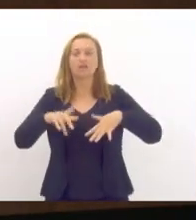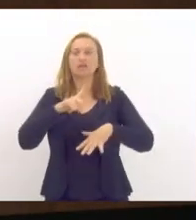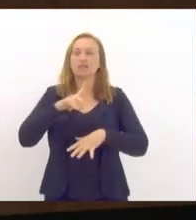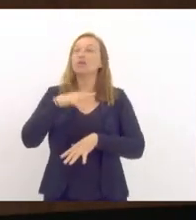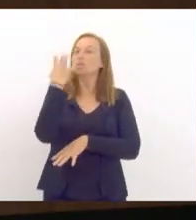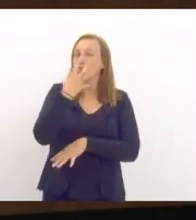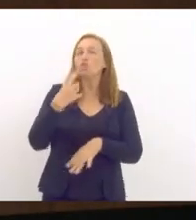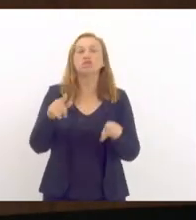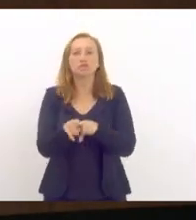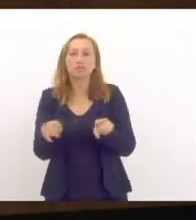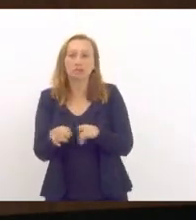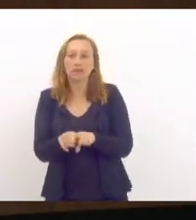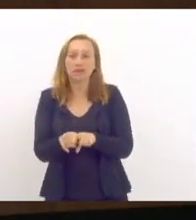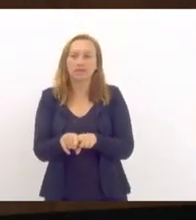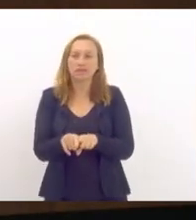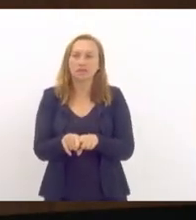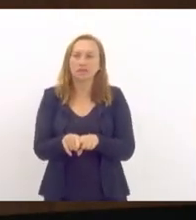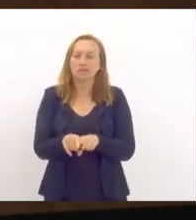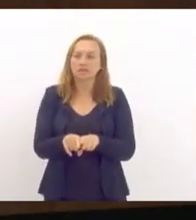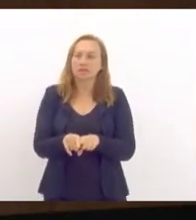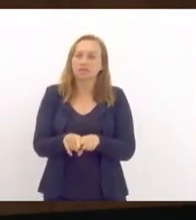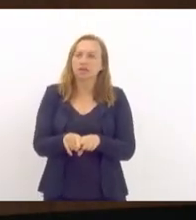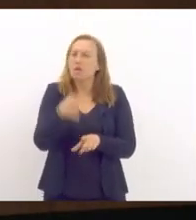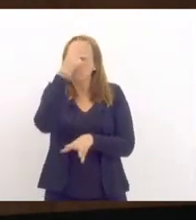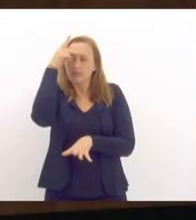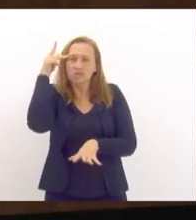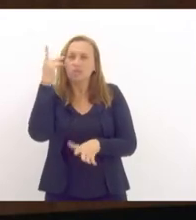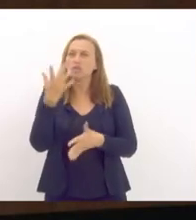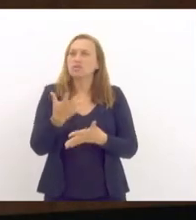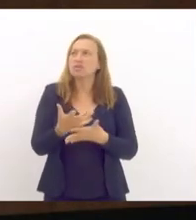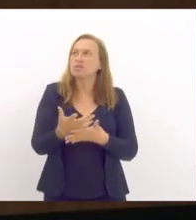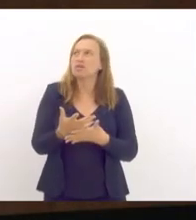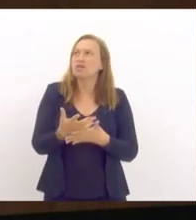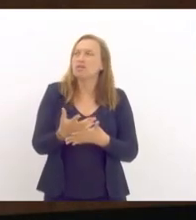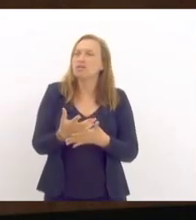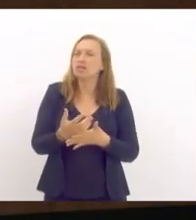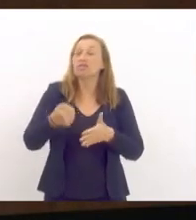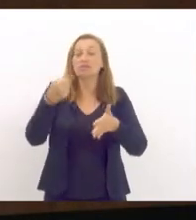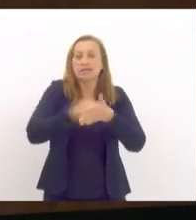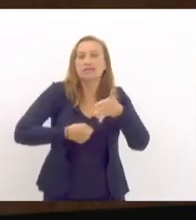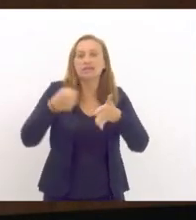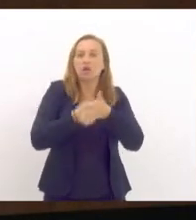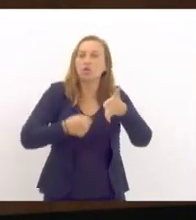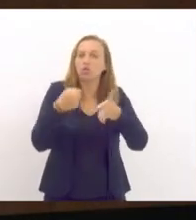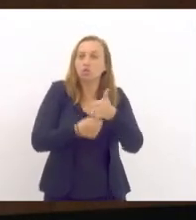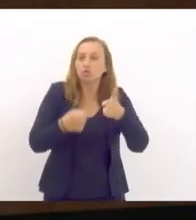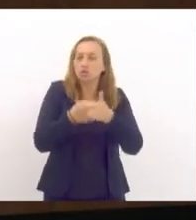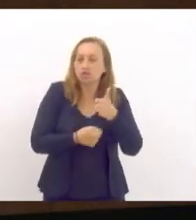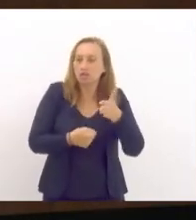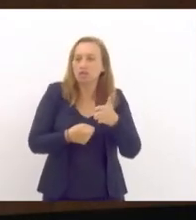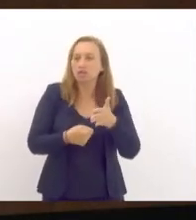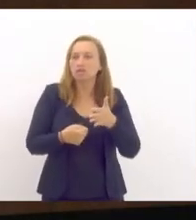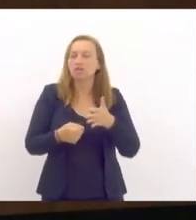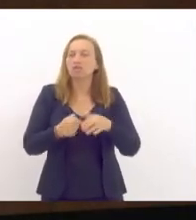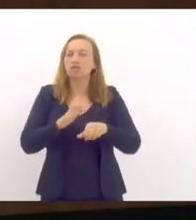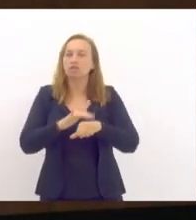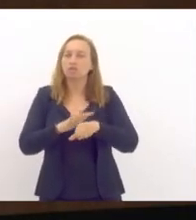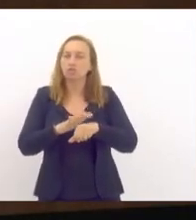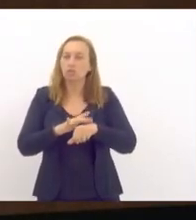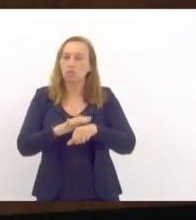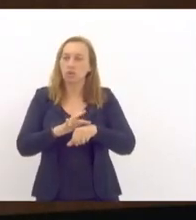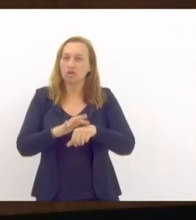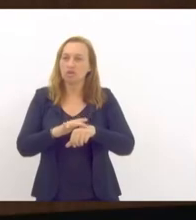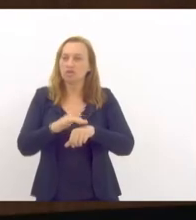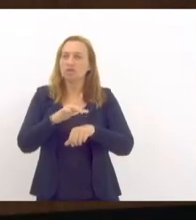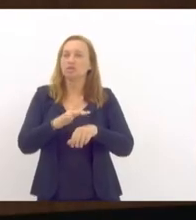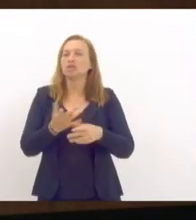música também executada por pessoas que estão nessa luta doenças raras e